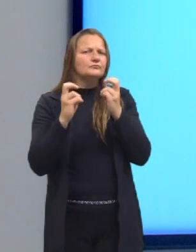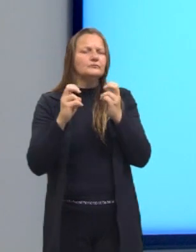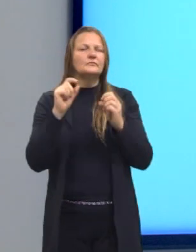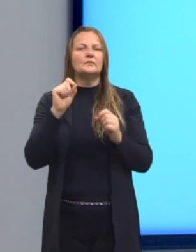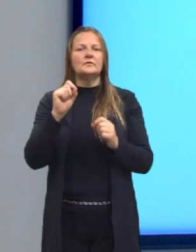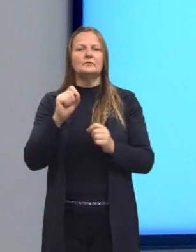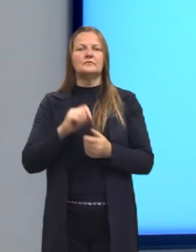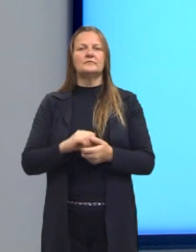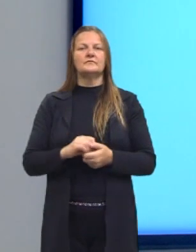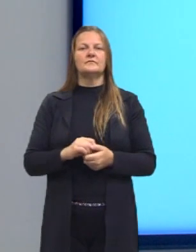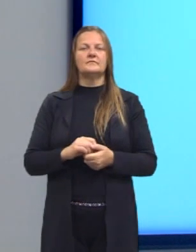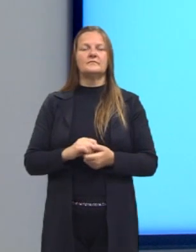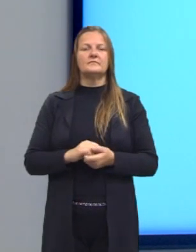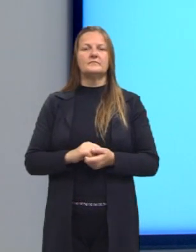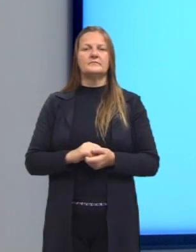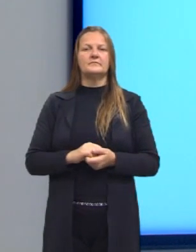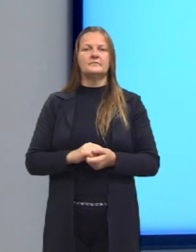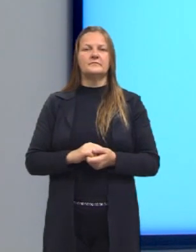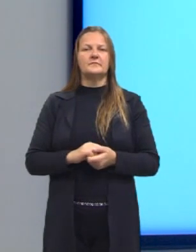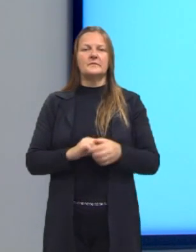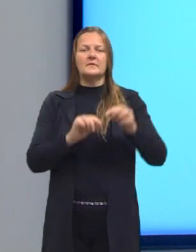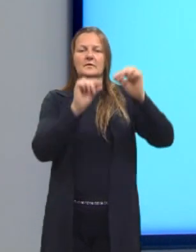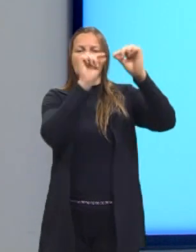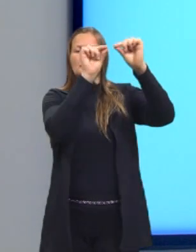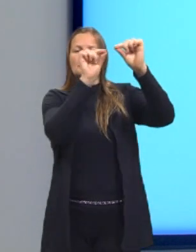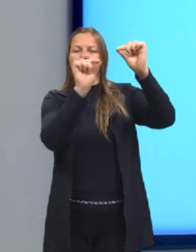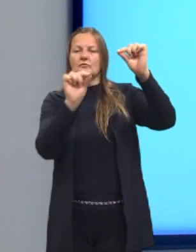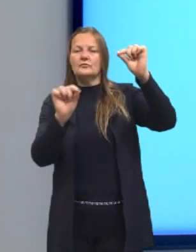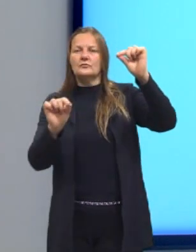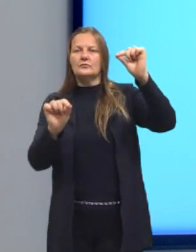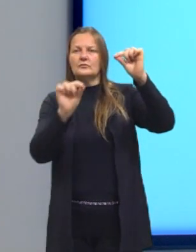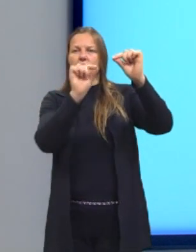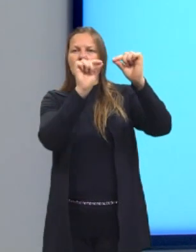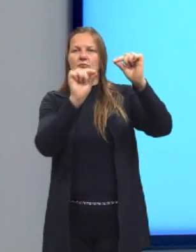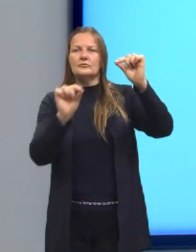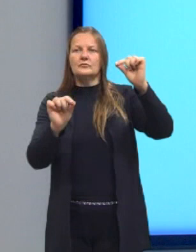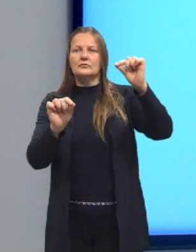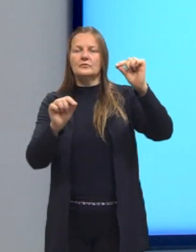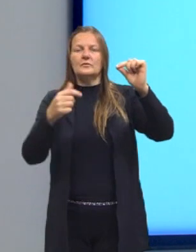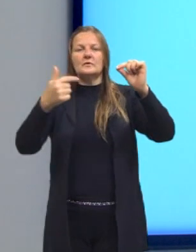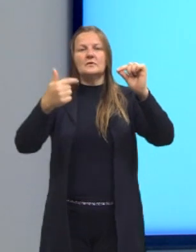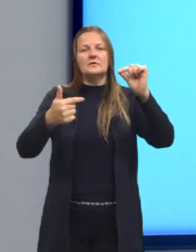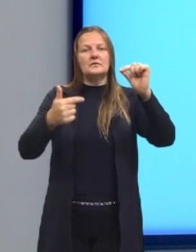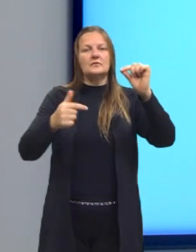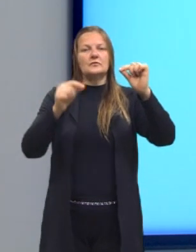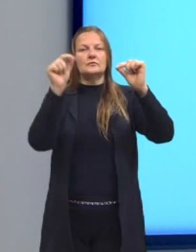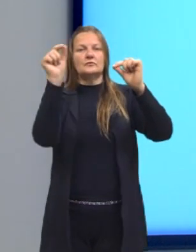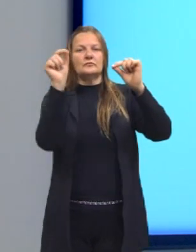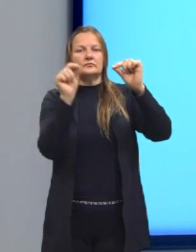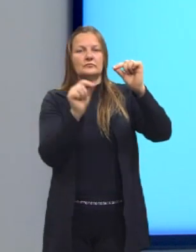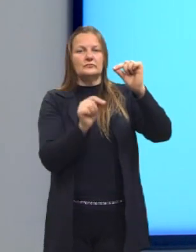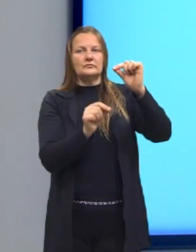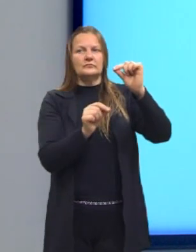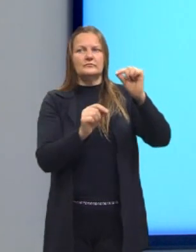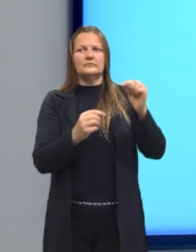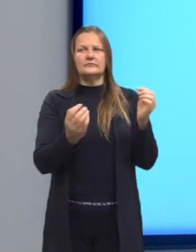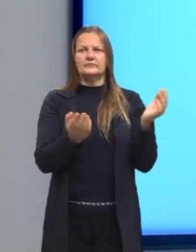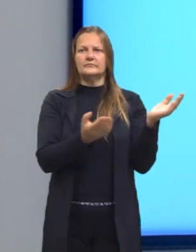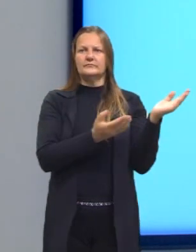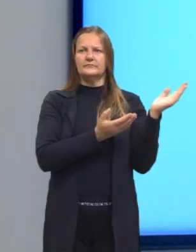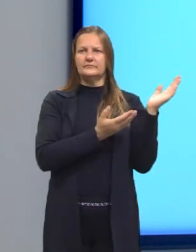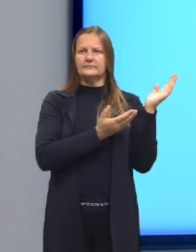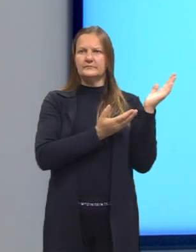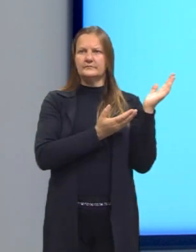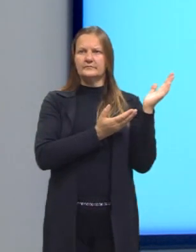o que nós chamamos de diagonal principal e diagonal secundária tá então